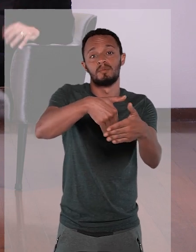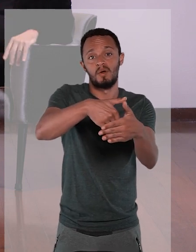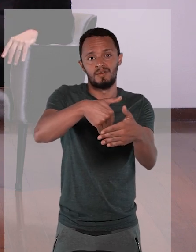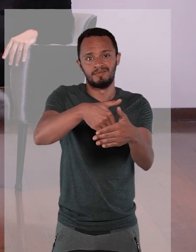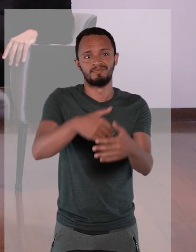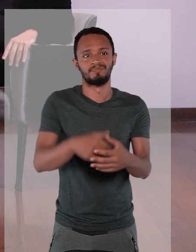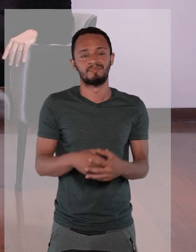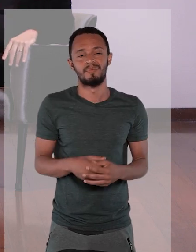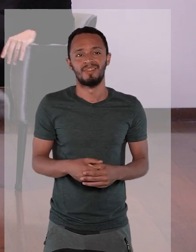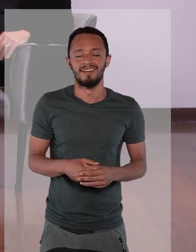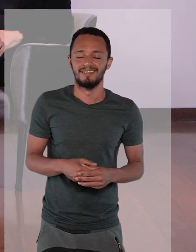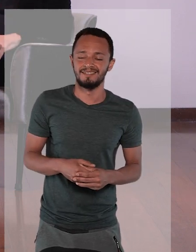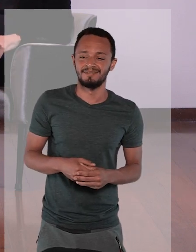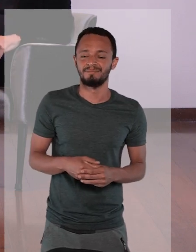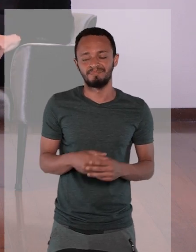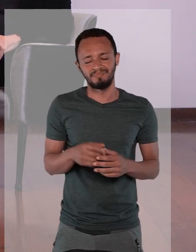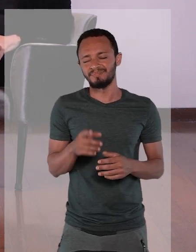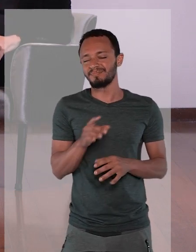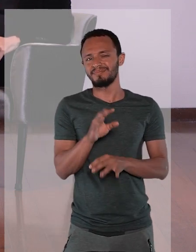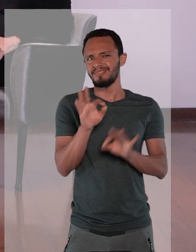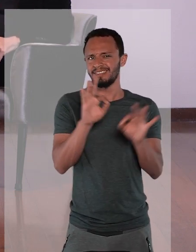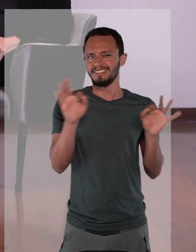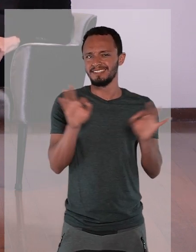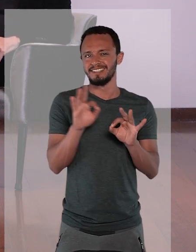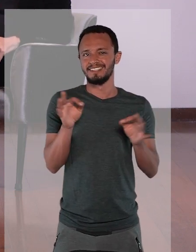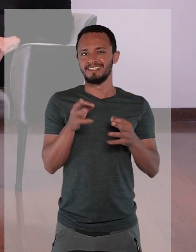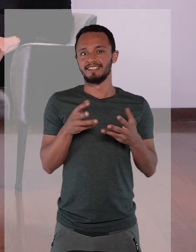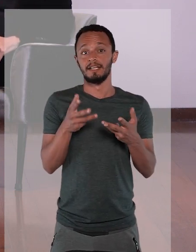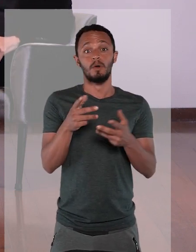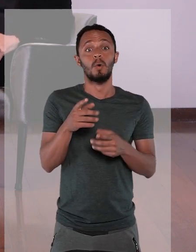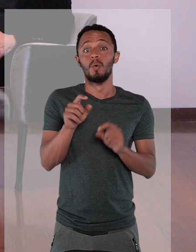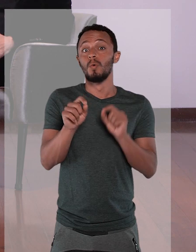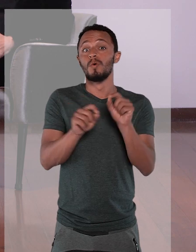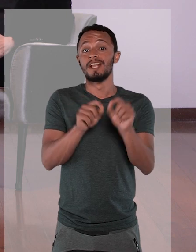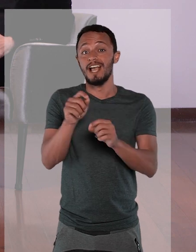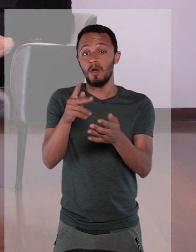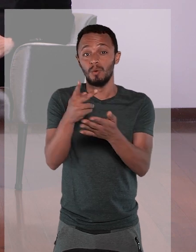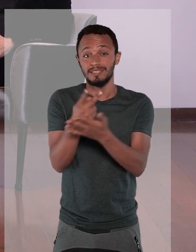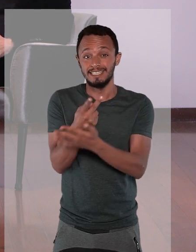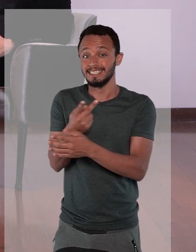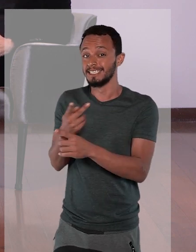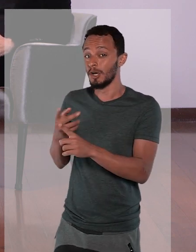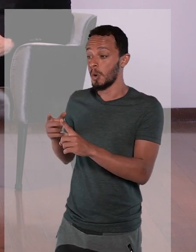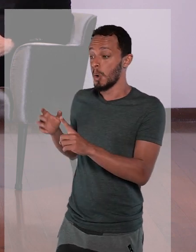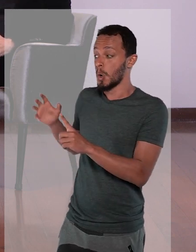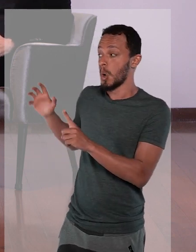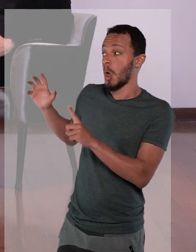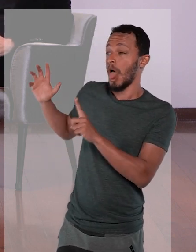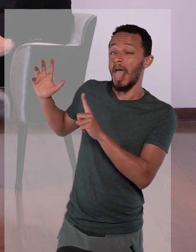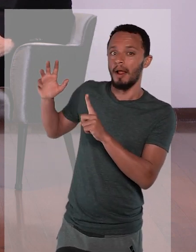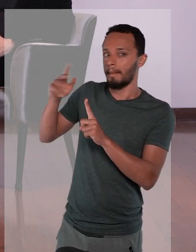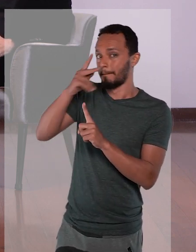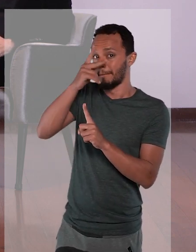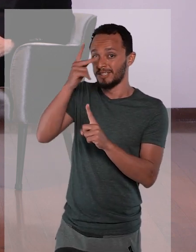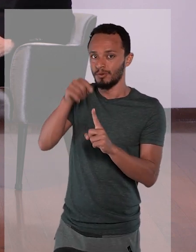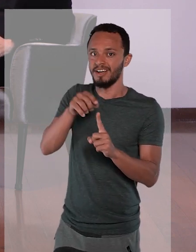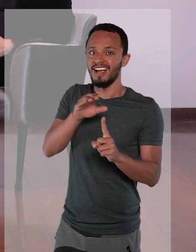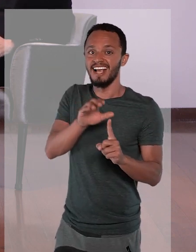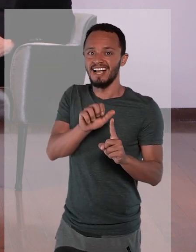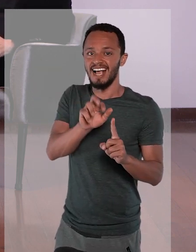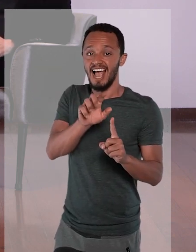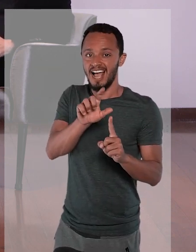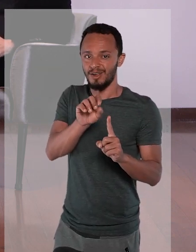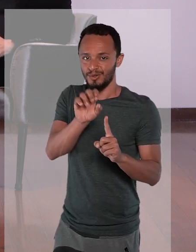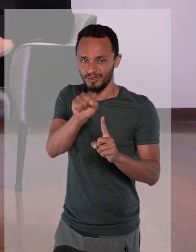ele é delicado, né, gente? Porque o que o Pavão tomou de porrada... Desculpa, Pavão, apelido. Doutor Carlos tomou de